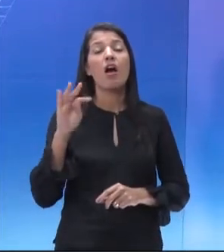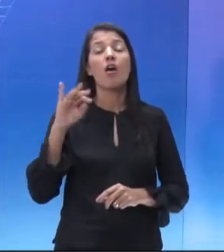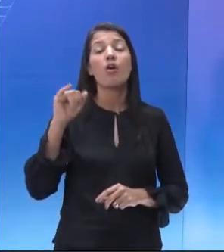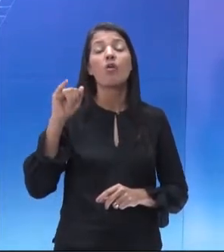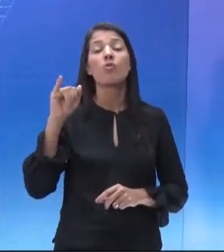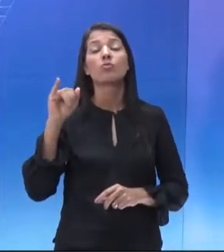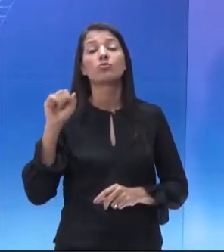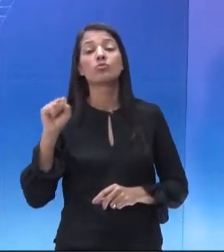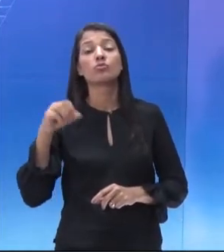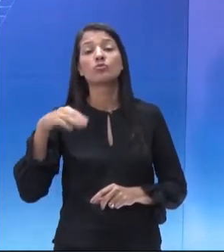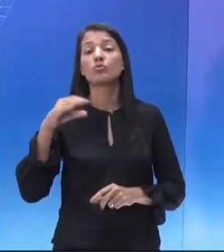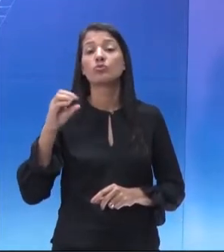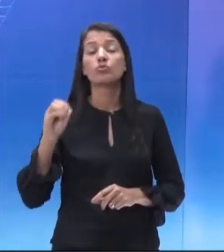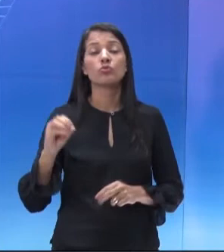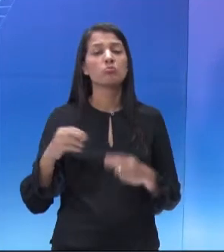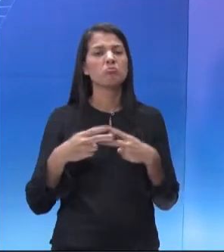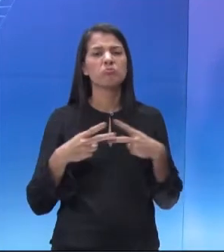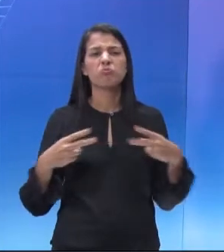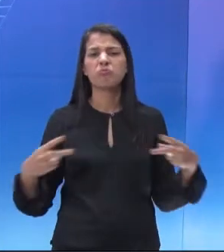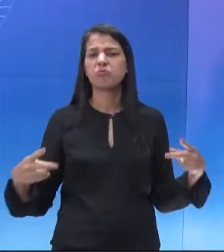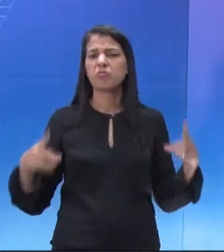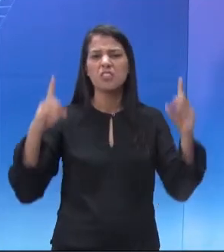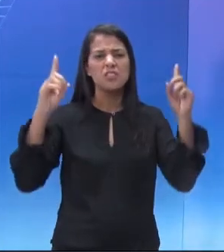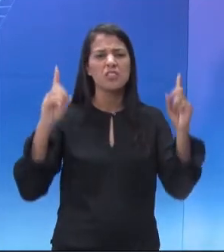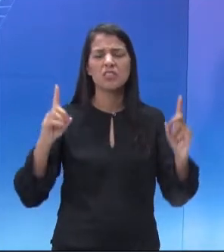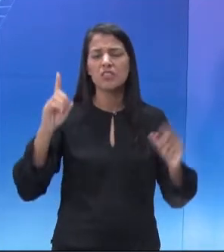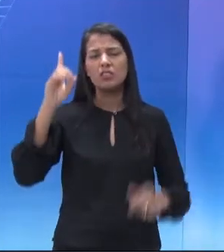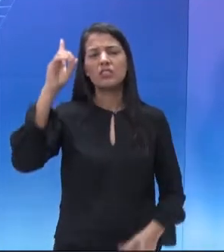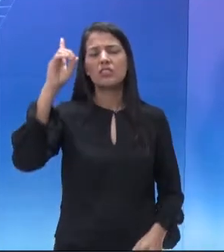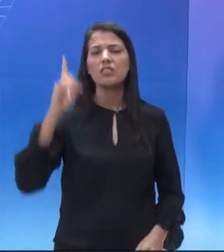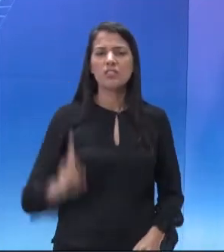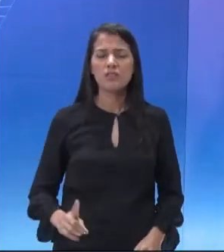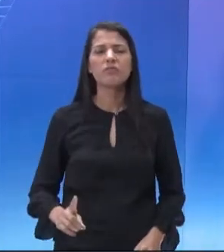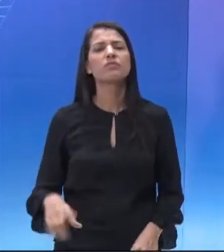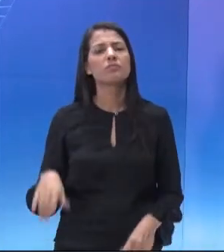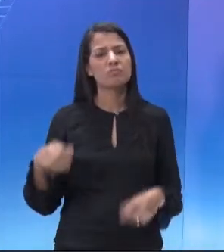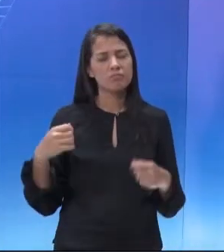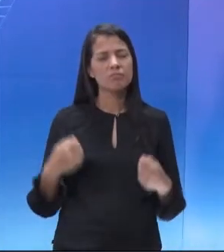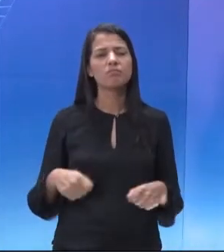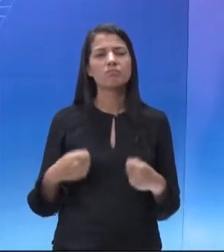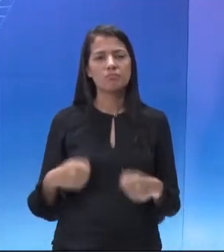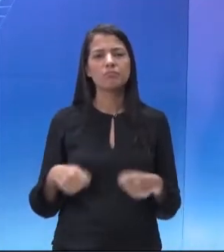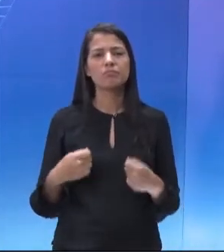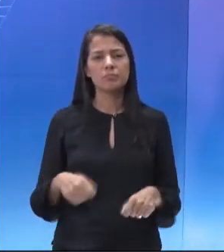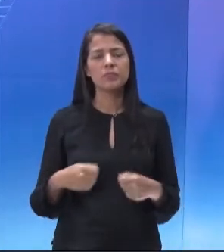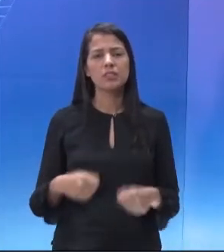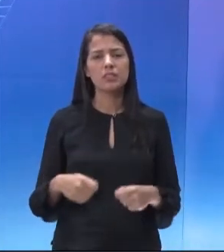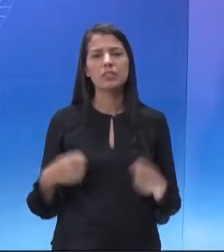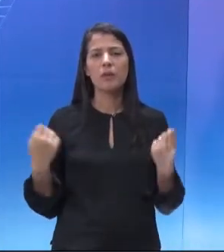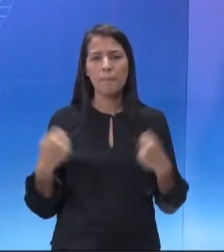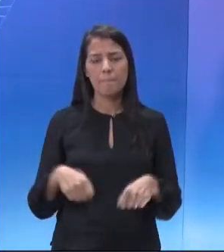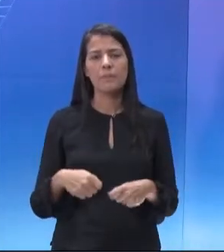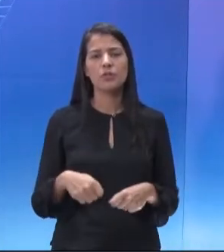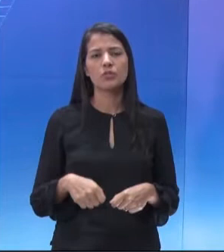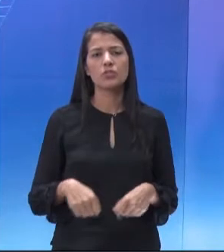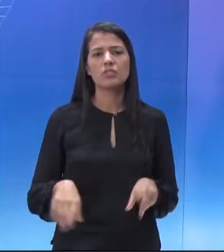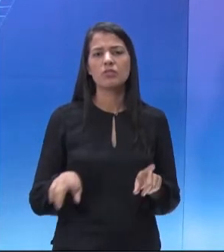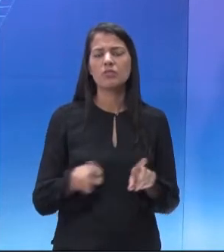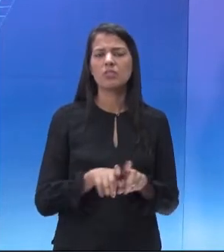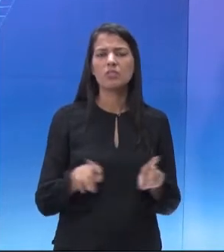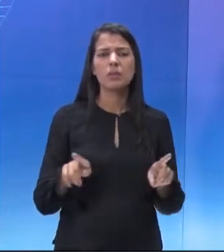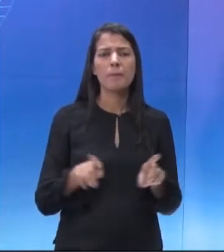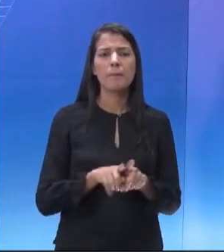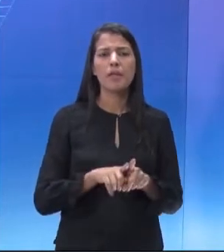de deficiência, para aqueles que estão em situação de cárcere, o sistema prisional, para o atendimento